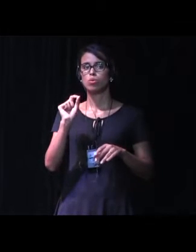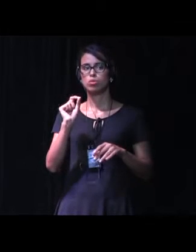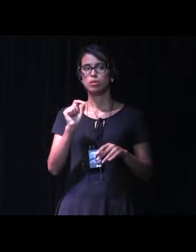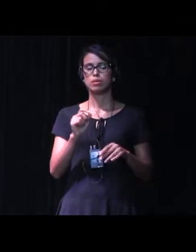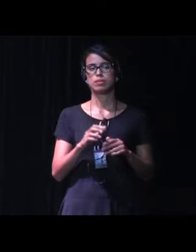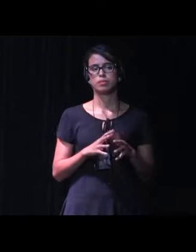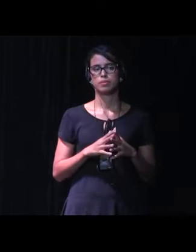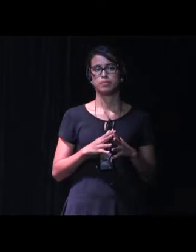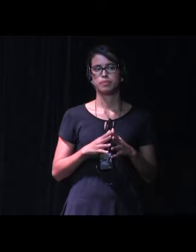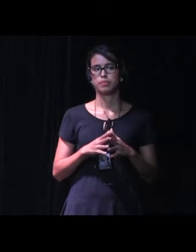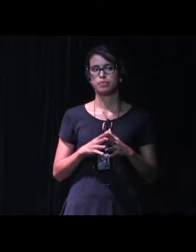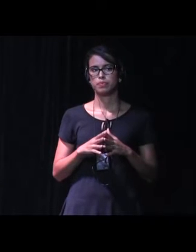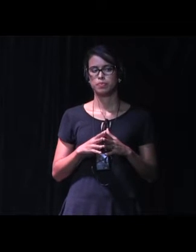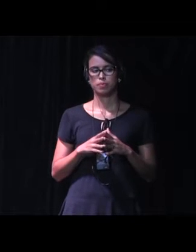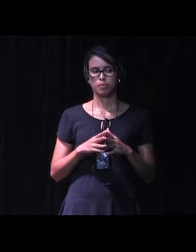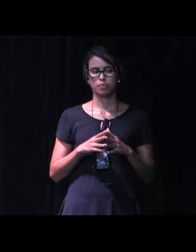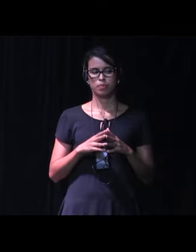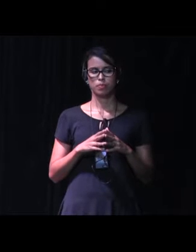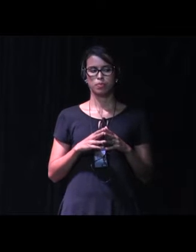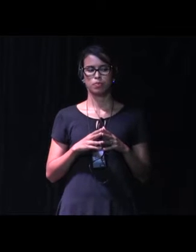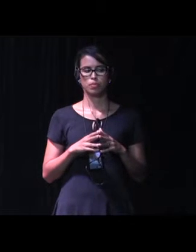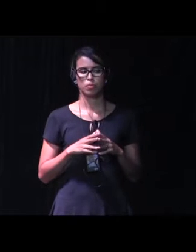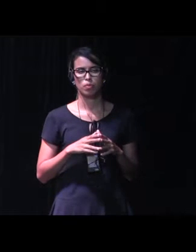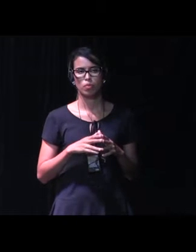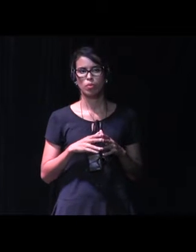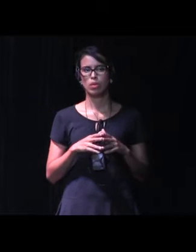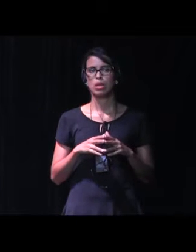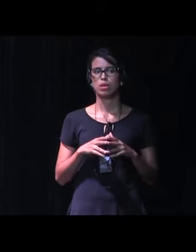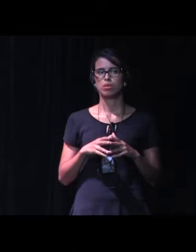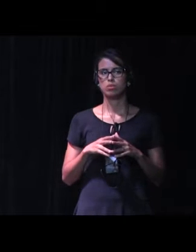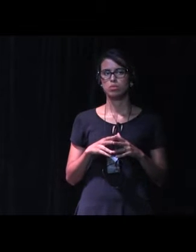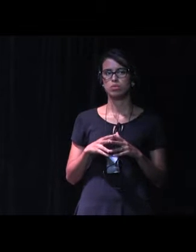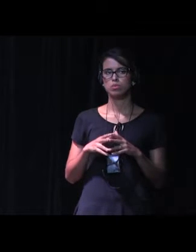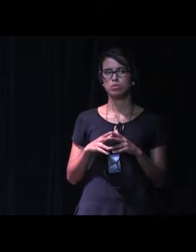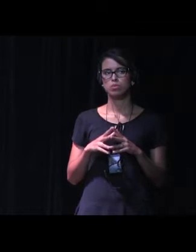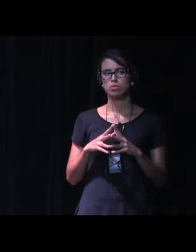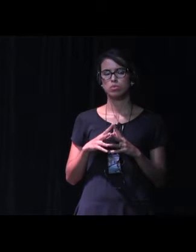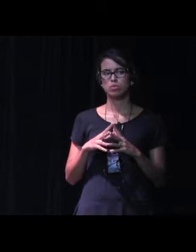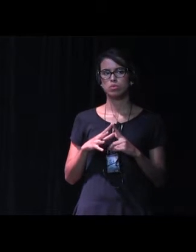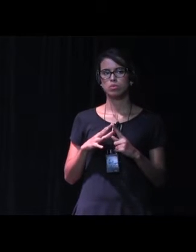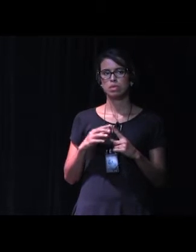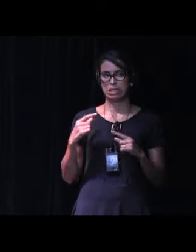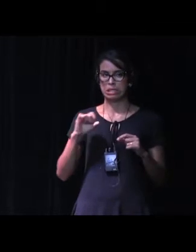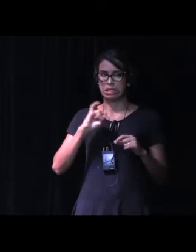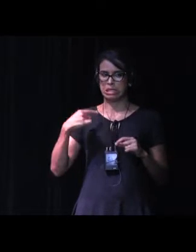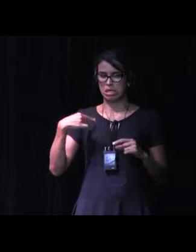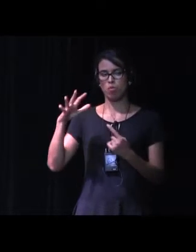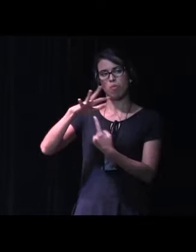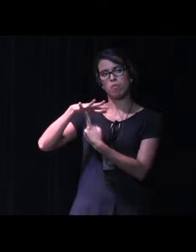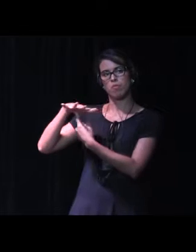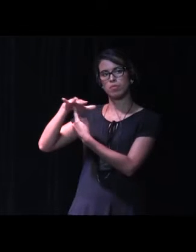o espaço público. Somos seres que podemos ser medíveis, mensuráveis.